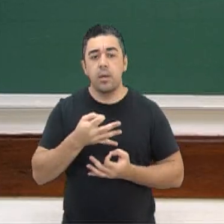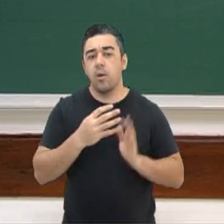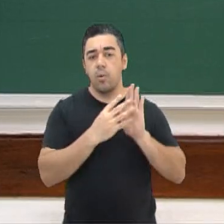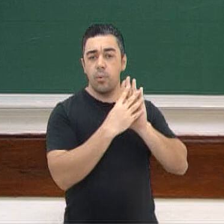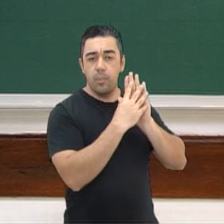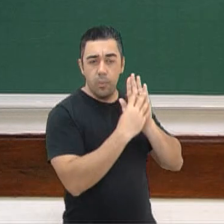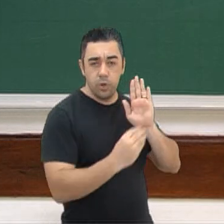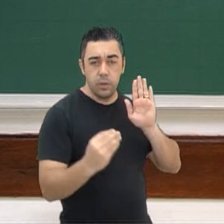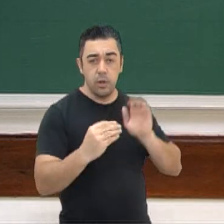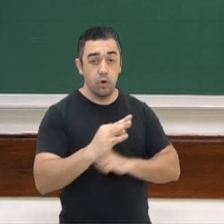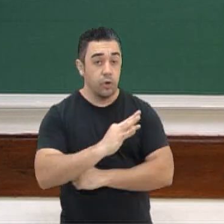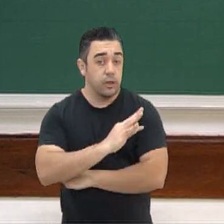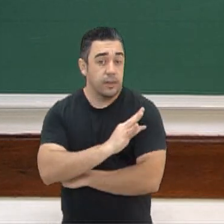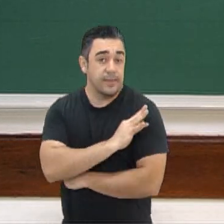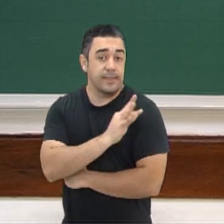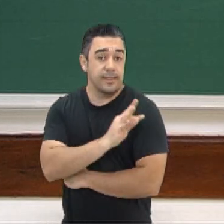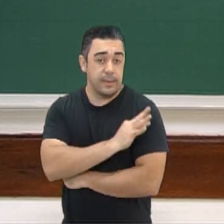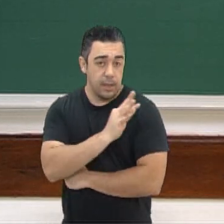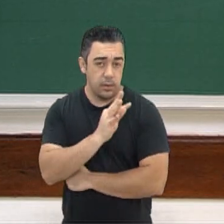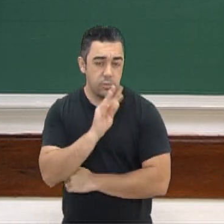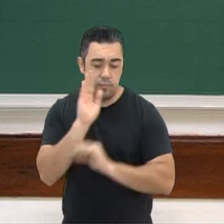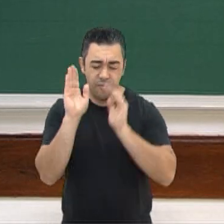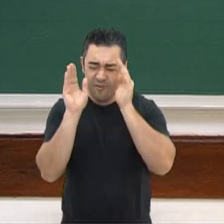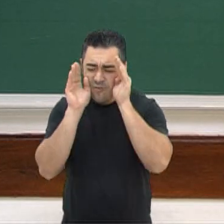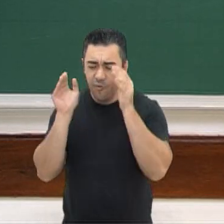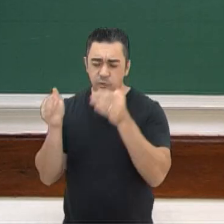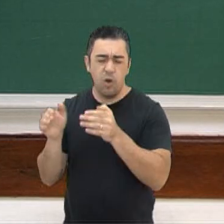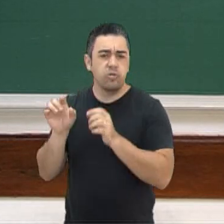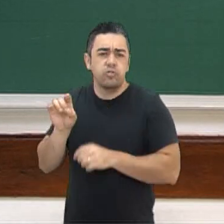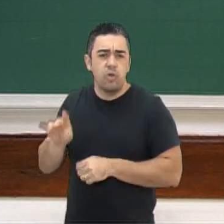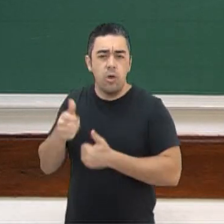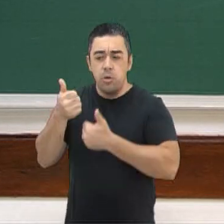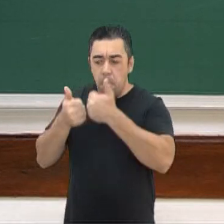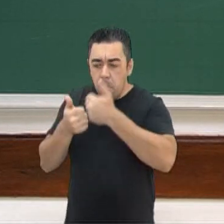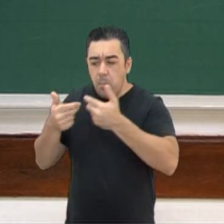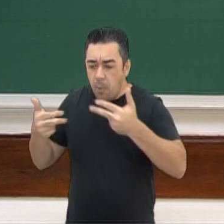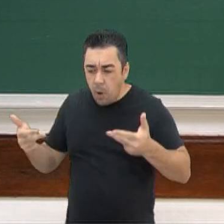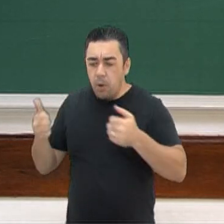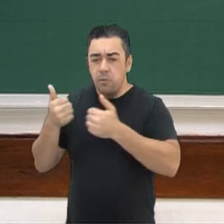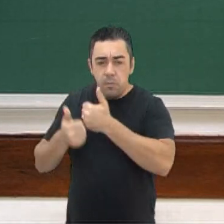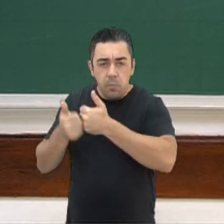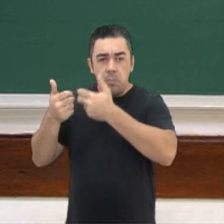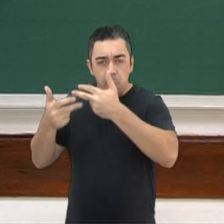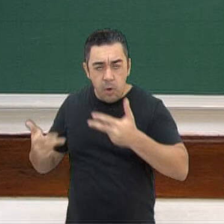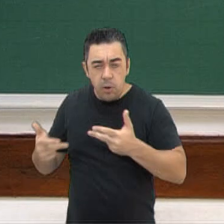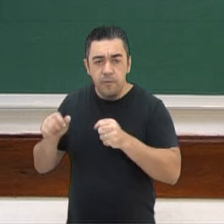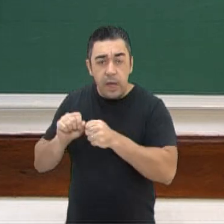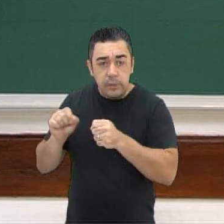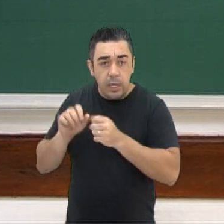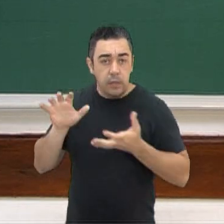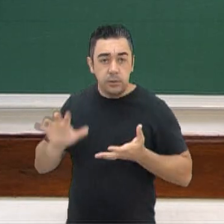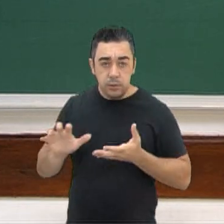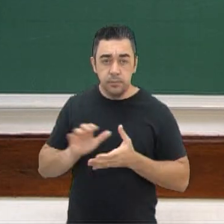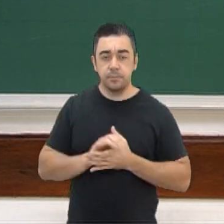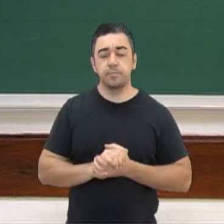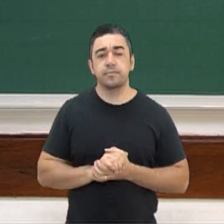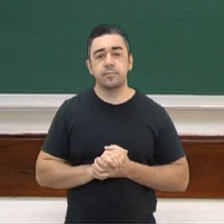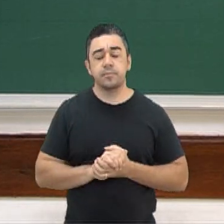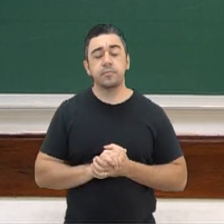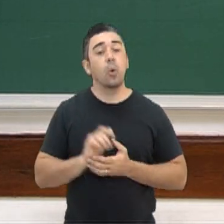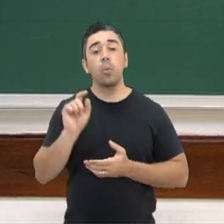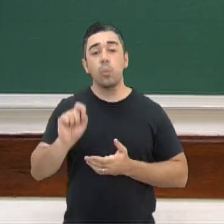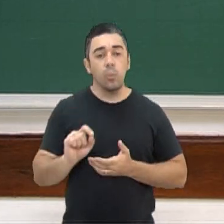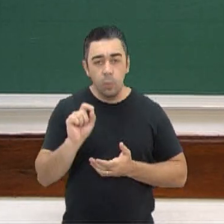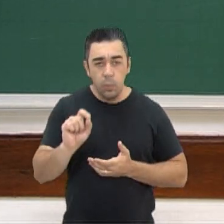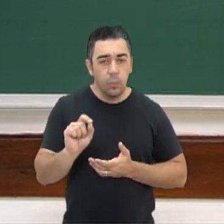modelo tecnicista e pautado somente no esporte, um fazer pelo fazer, e